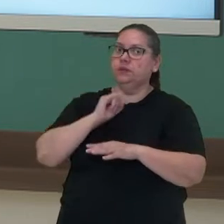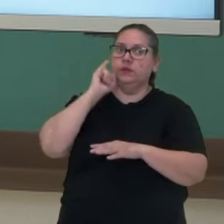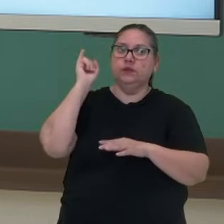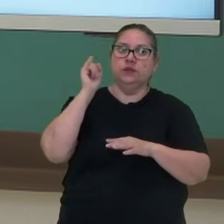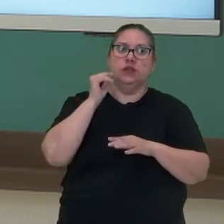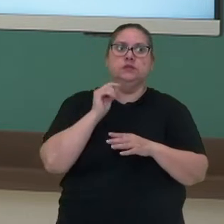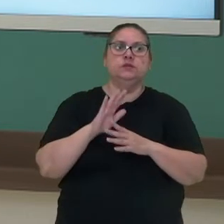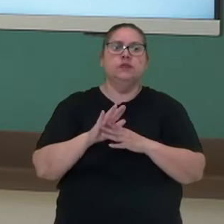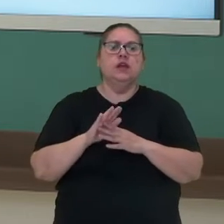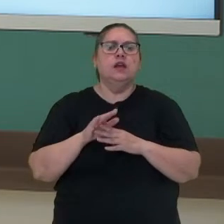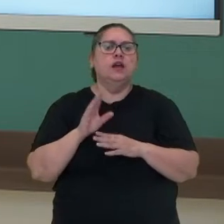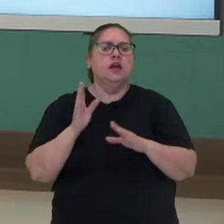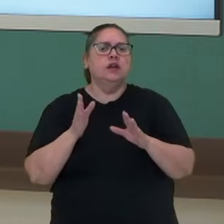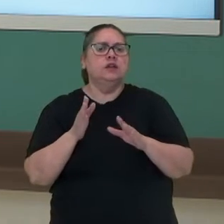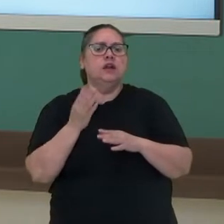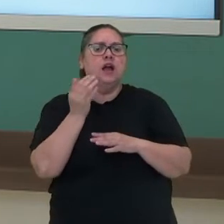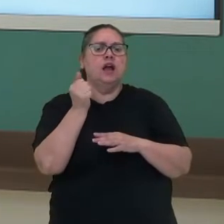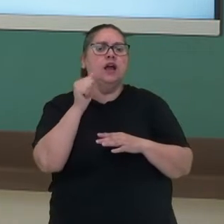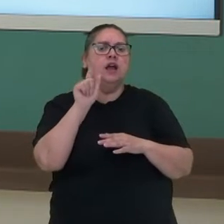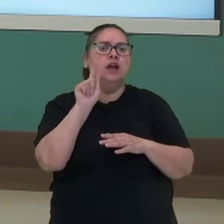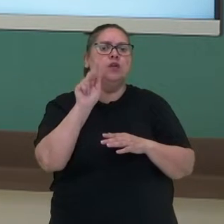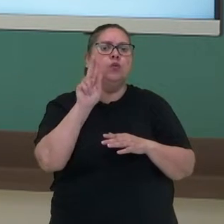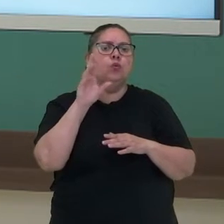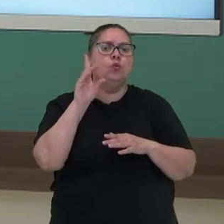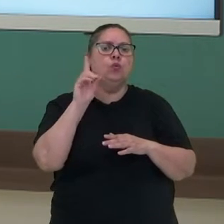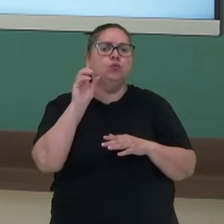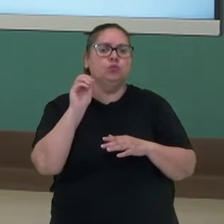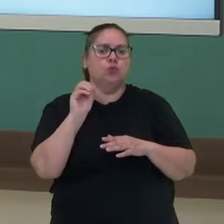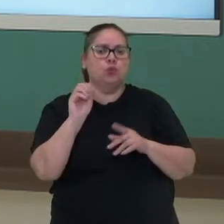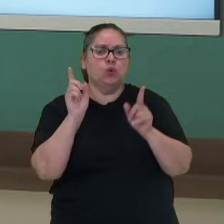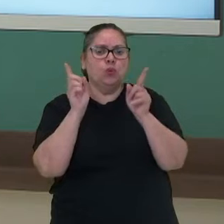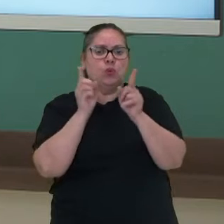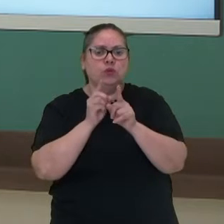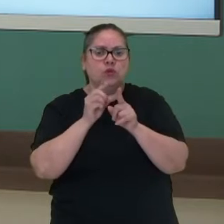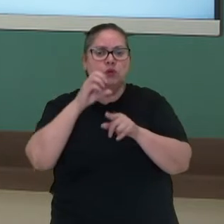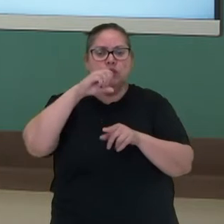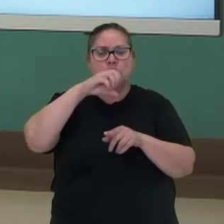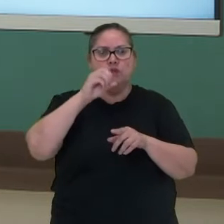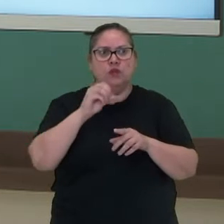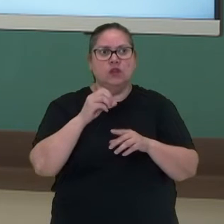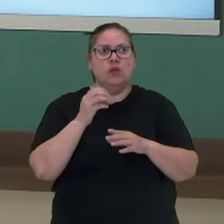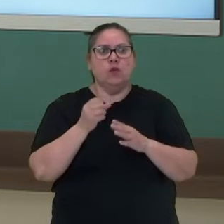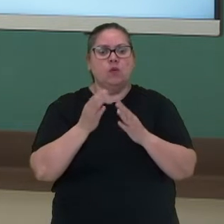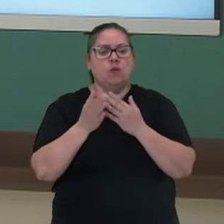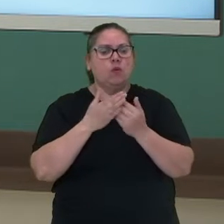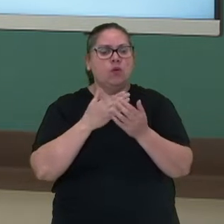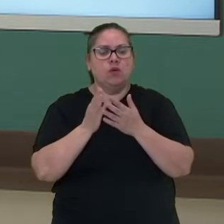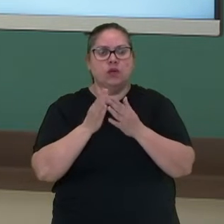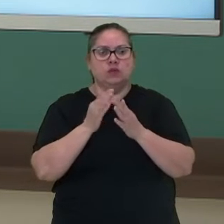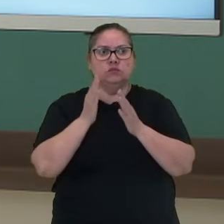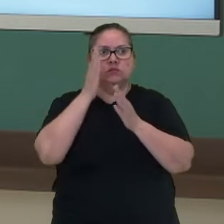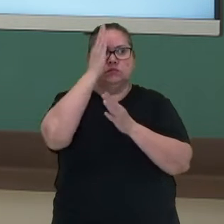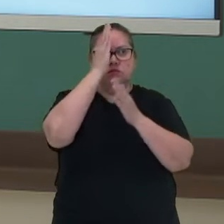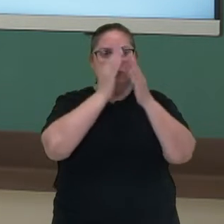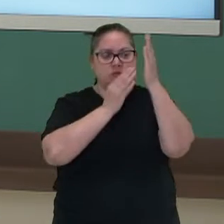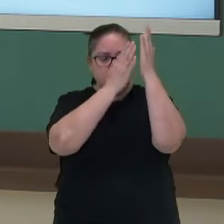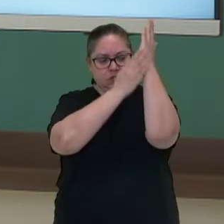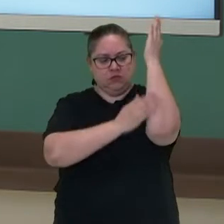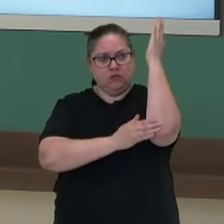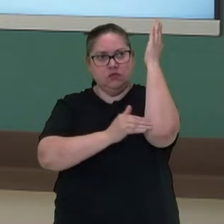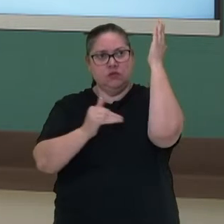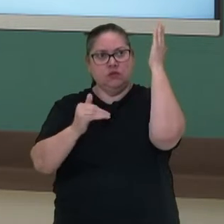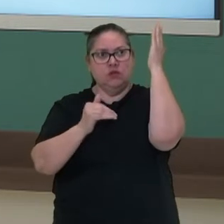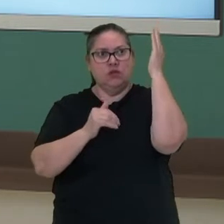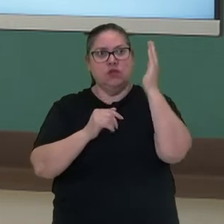importantes. Ângulo agudo, que é um ângulo menor que 90 graus, qualquer ângulo, ok? Então, o ângulo agudo